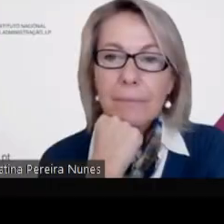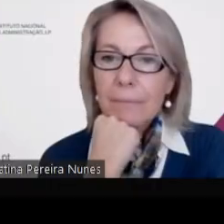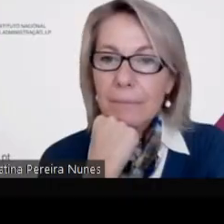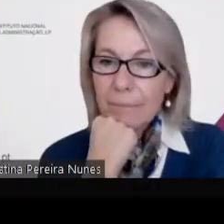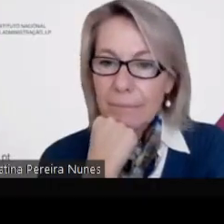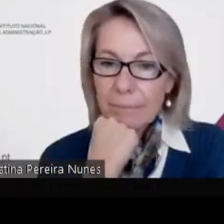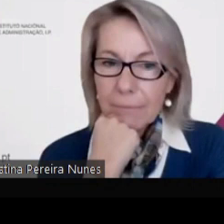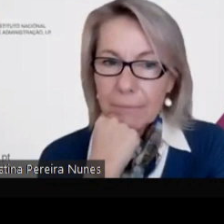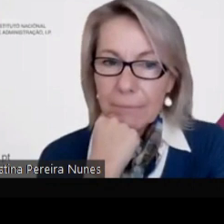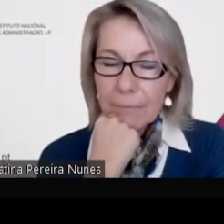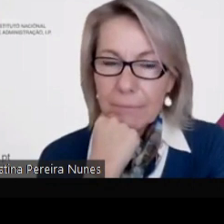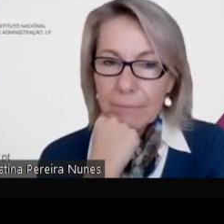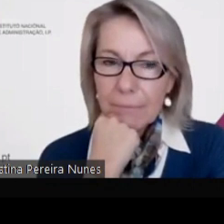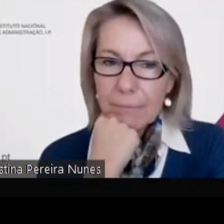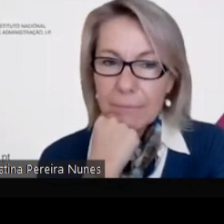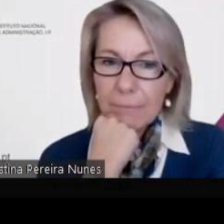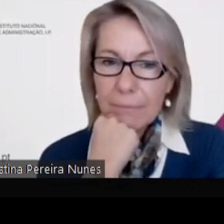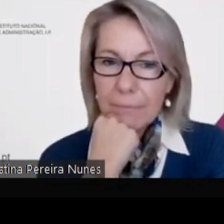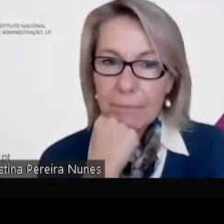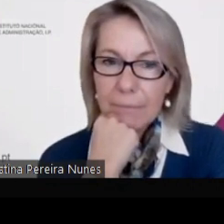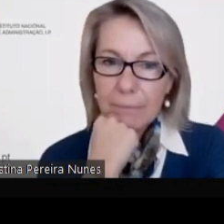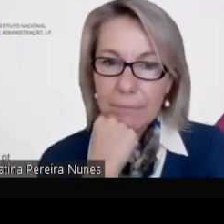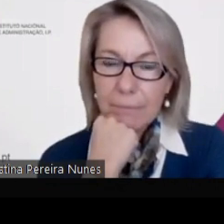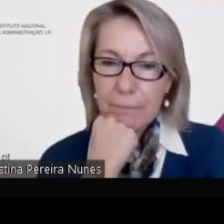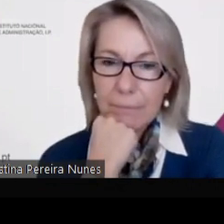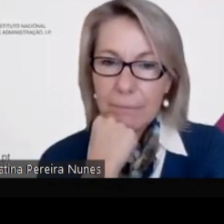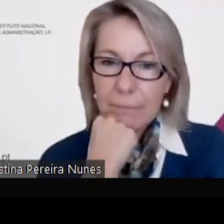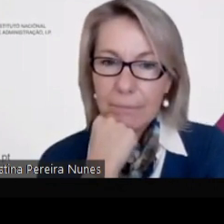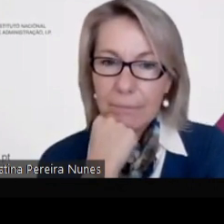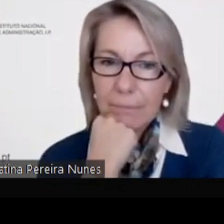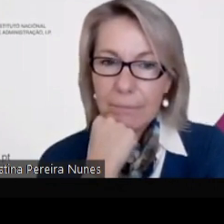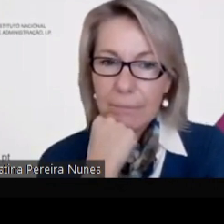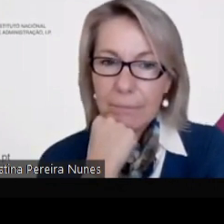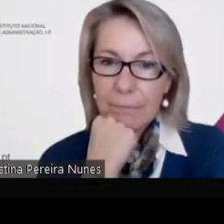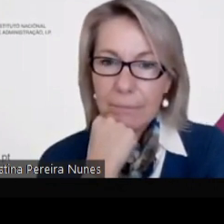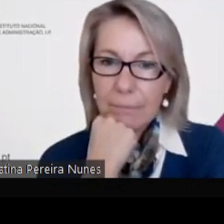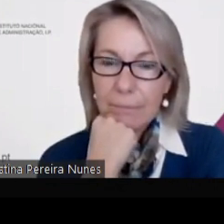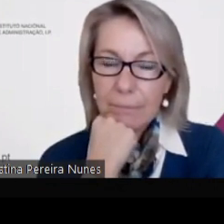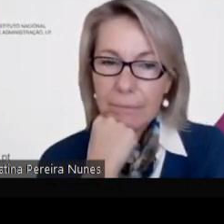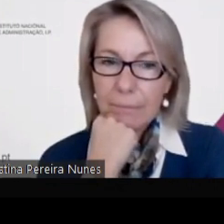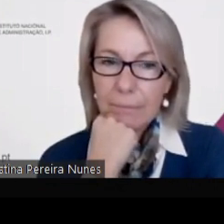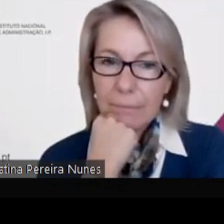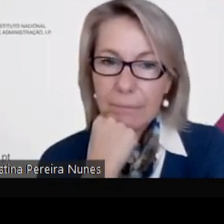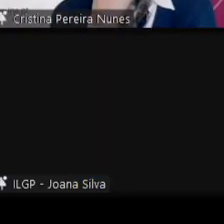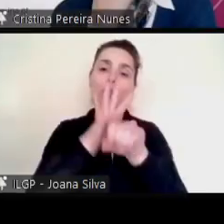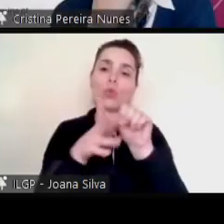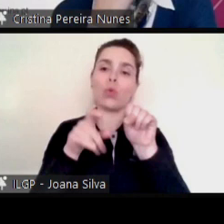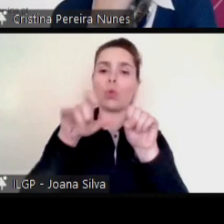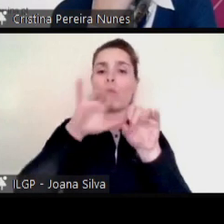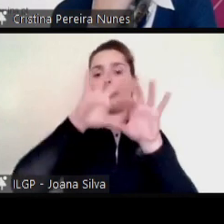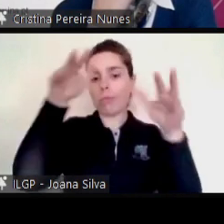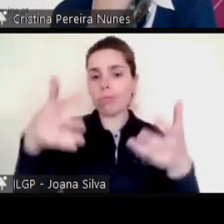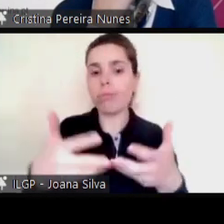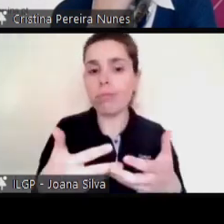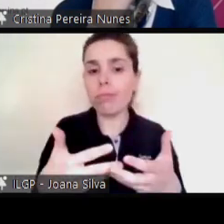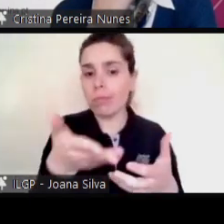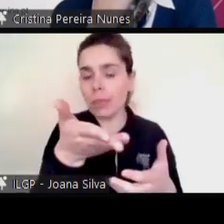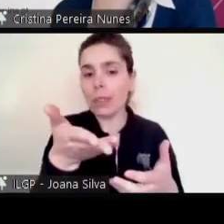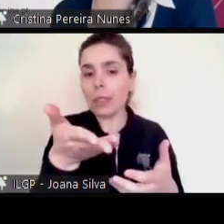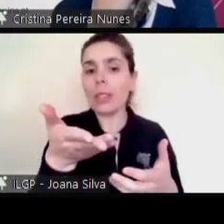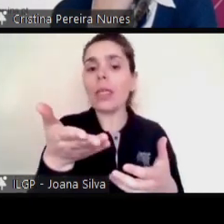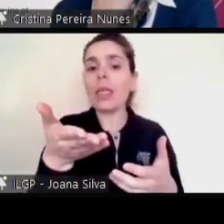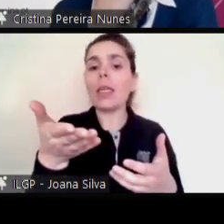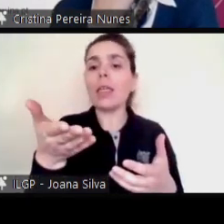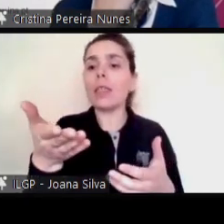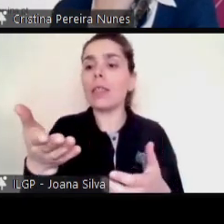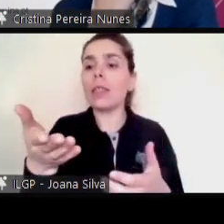posso-vos dizer, todos conhecem do contexto da Covid, o IMT tem um fantástico, aliás ele já foi nosso aluno